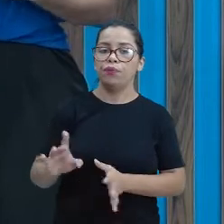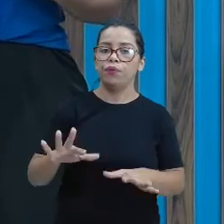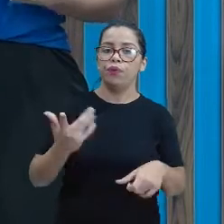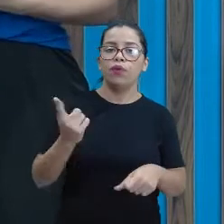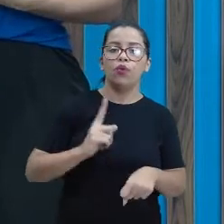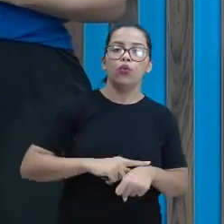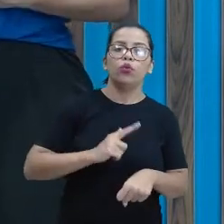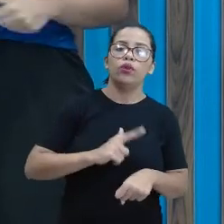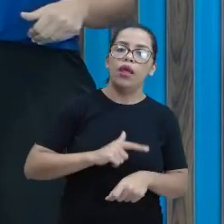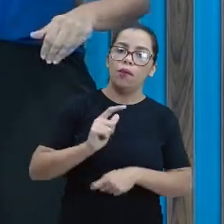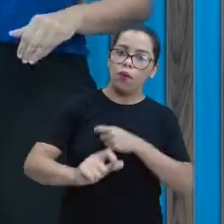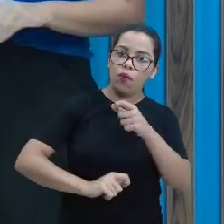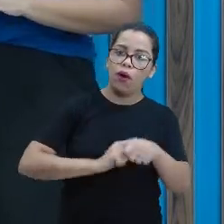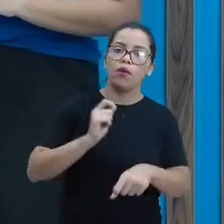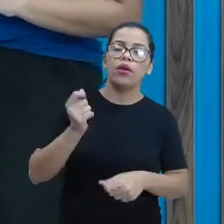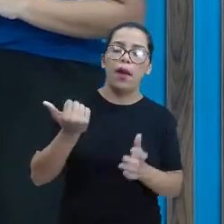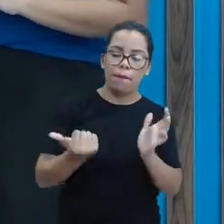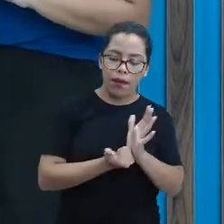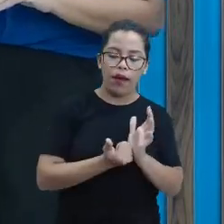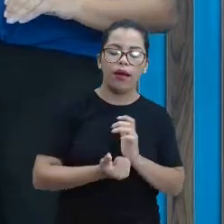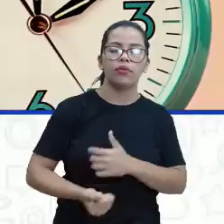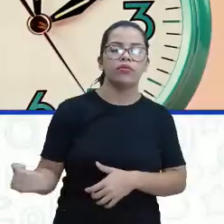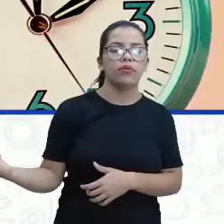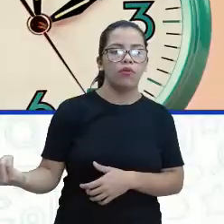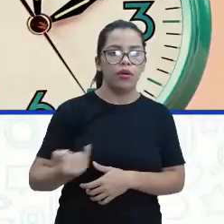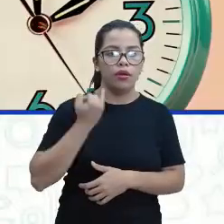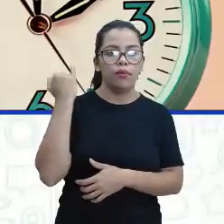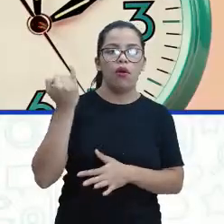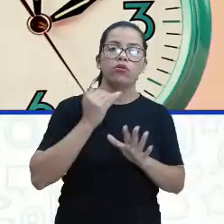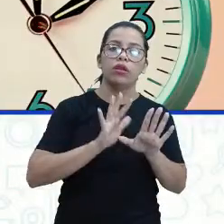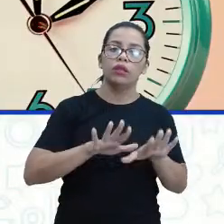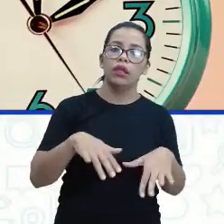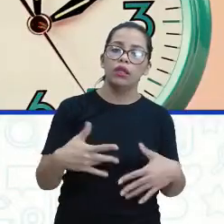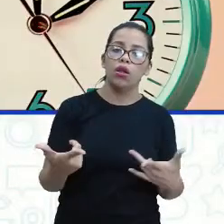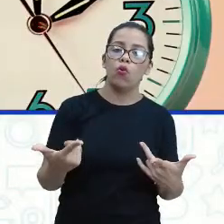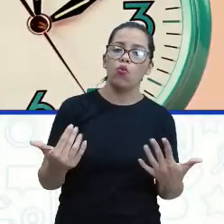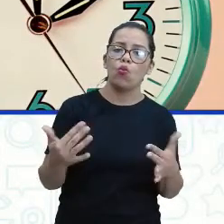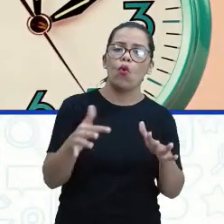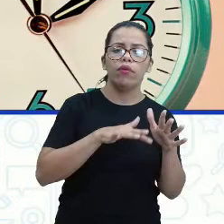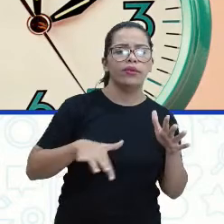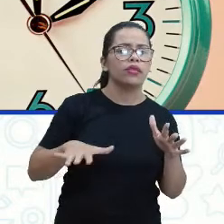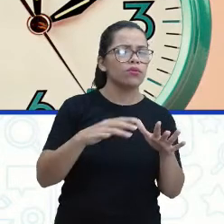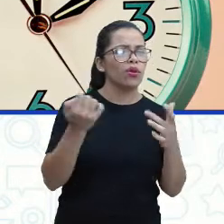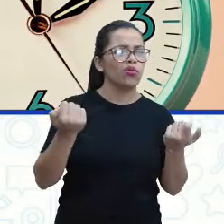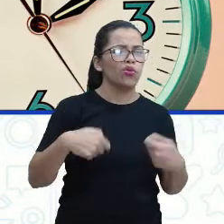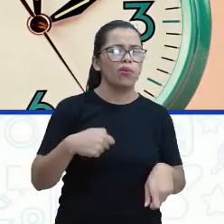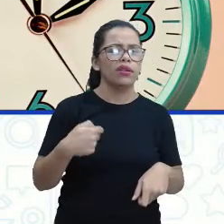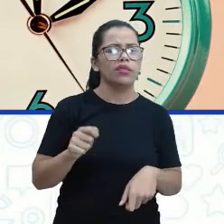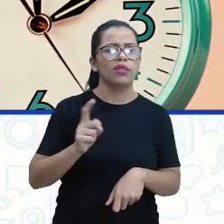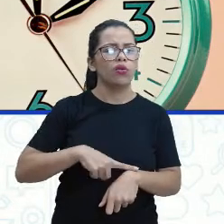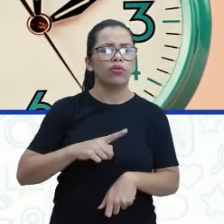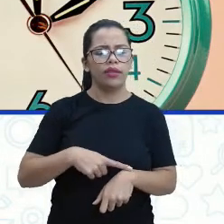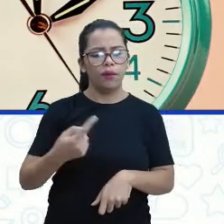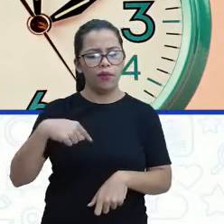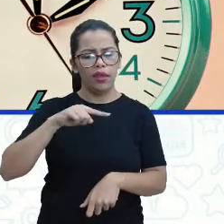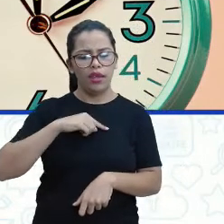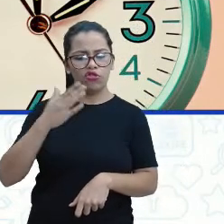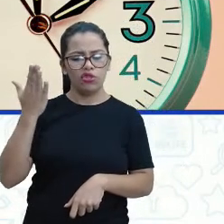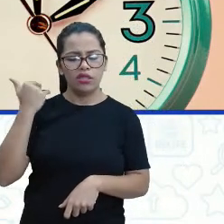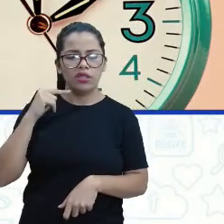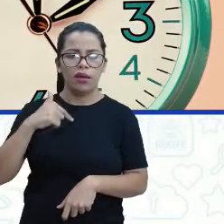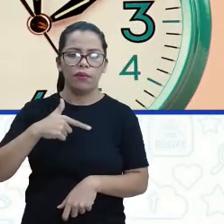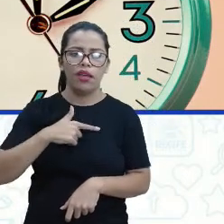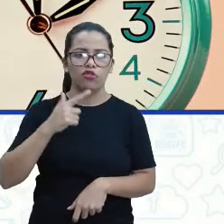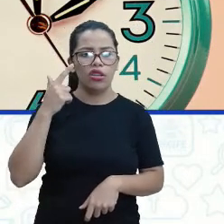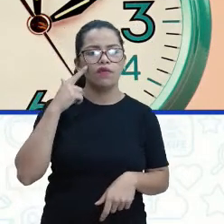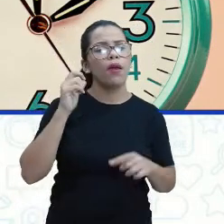marcador importante. Só que, assim como o espaço, ele não precisa ser necessariamente esse tempo que a gente conta. Ele pode ser um